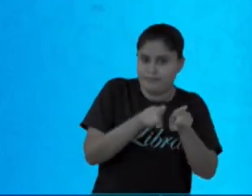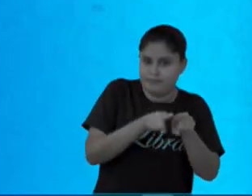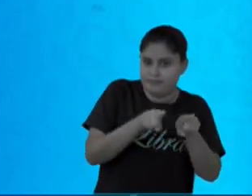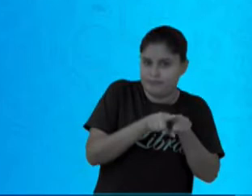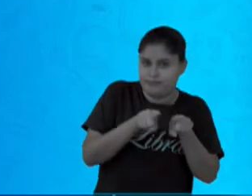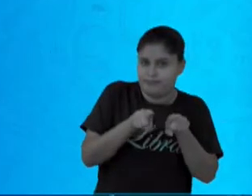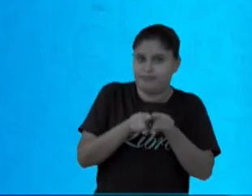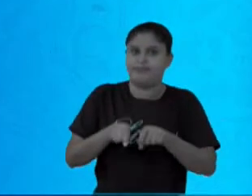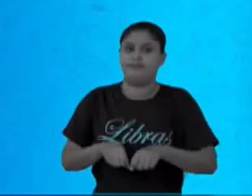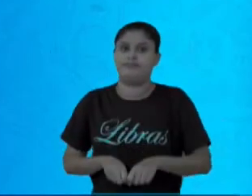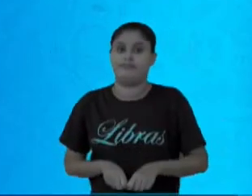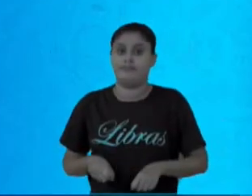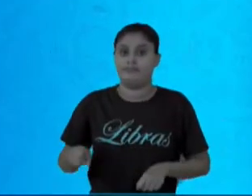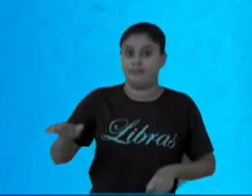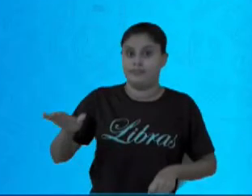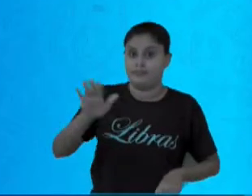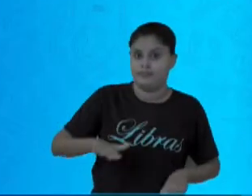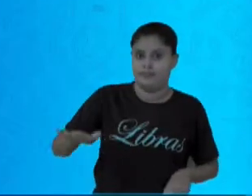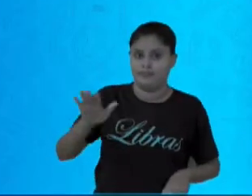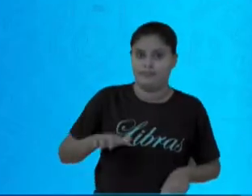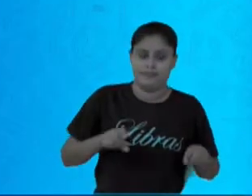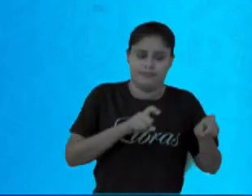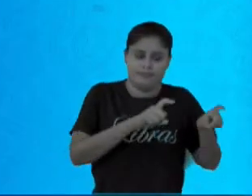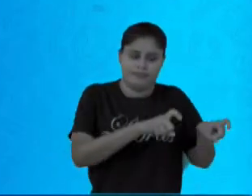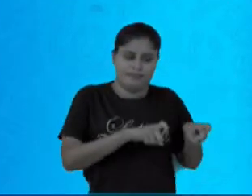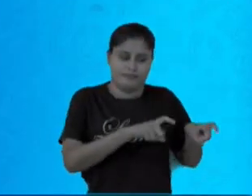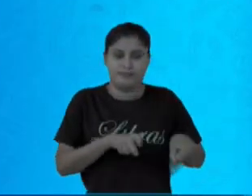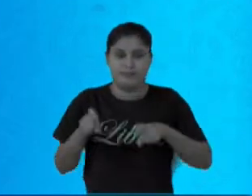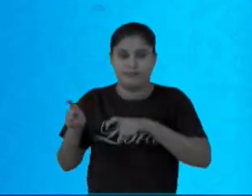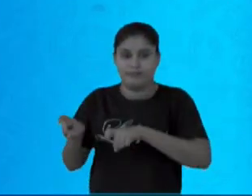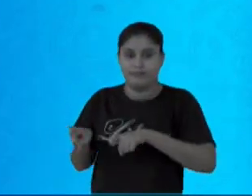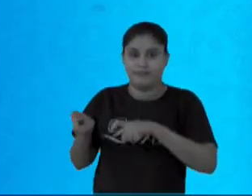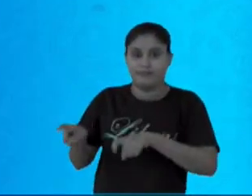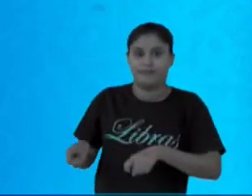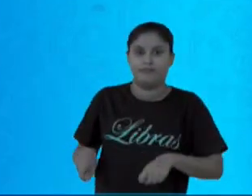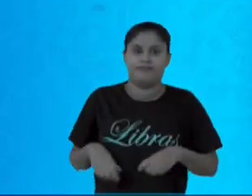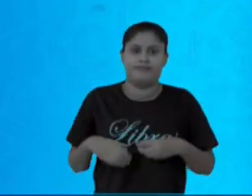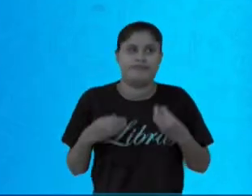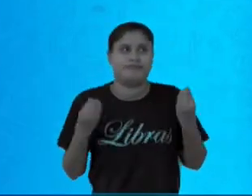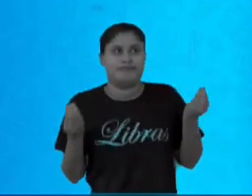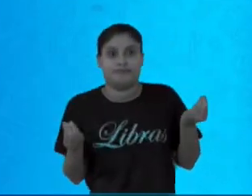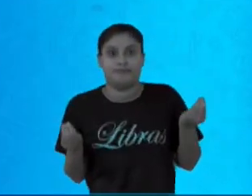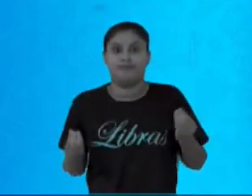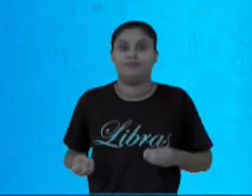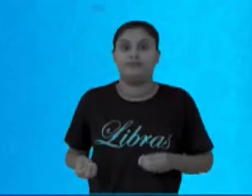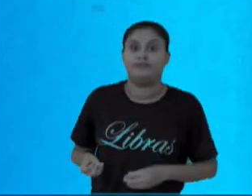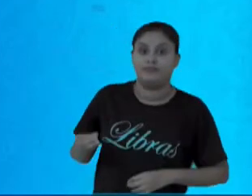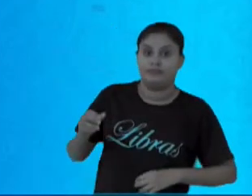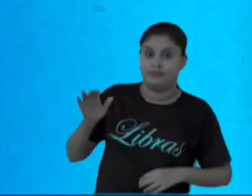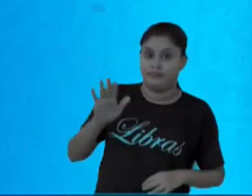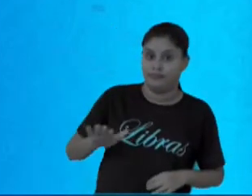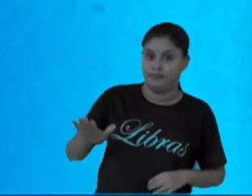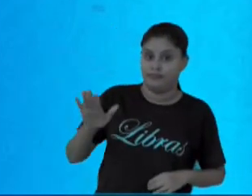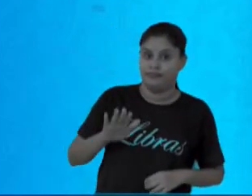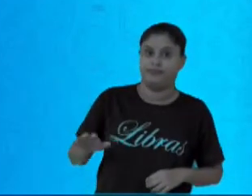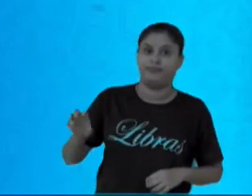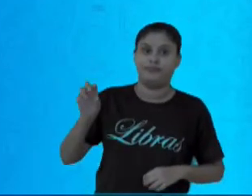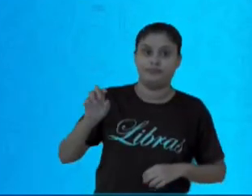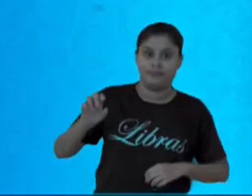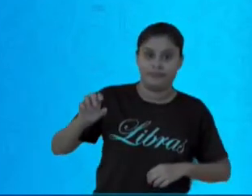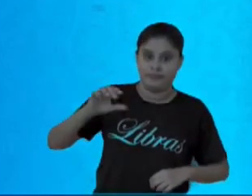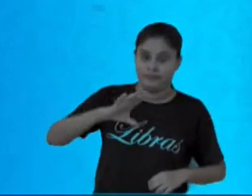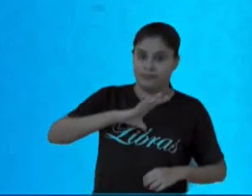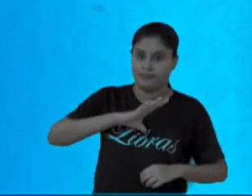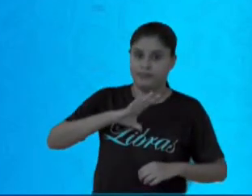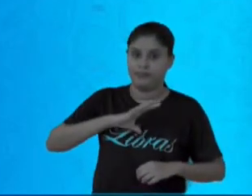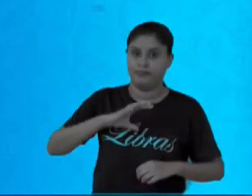O que que a zona rural traz, né? Fornece para a zona urbana? Fornece os alimentos, fornece